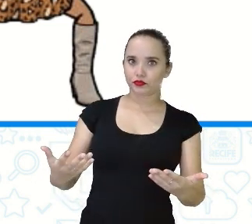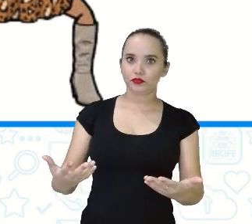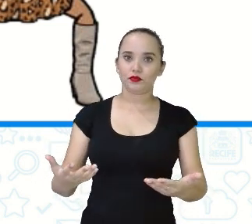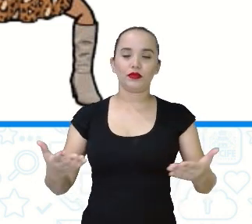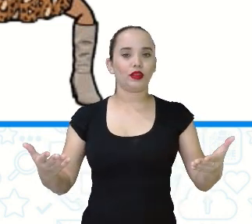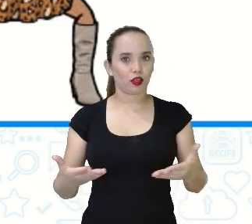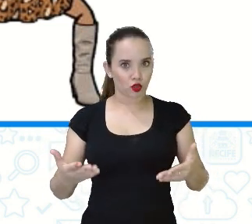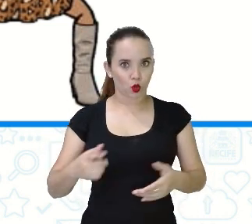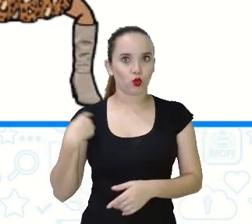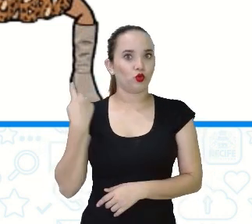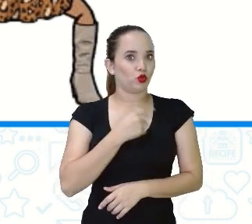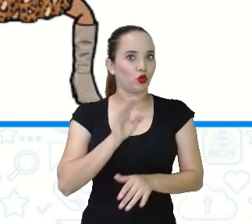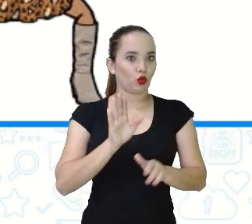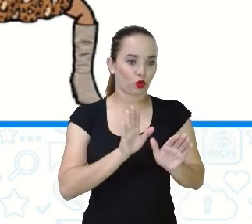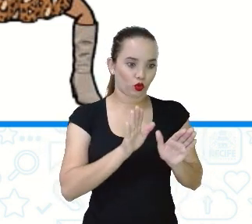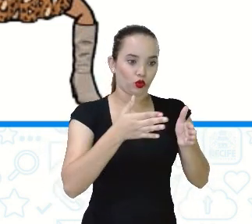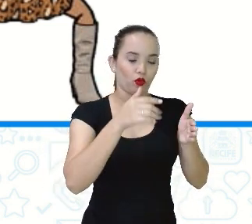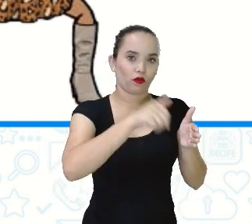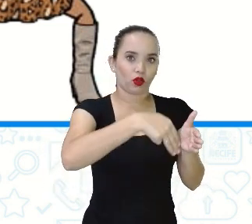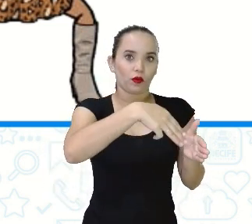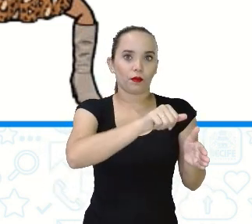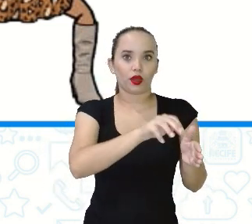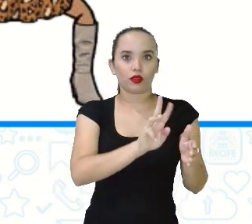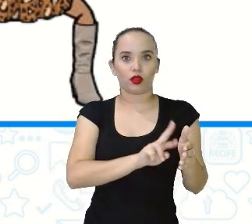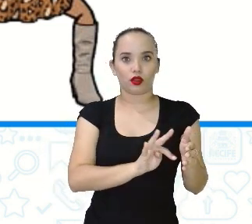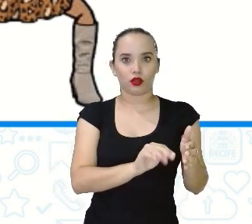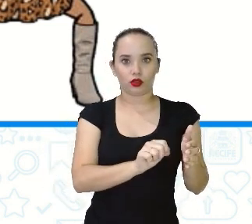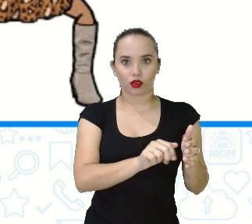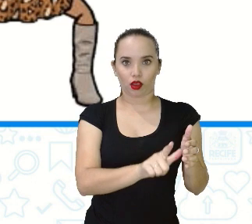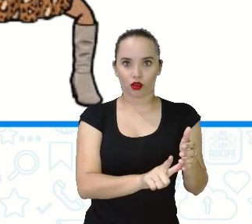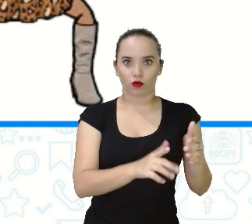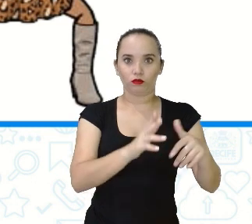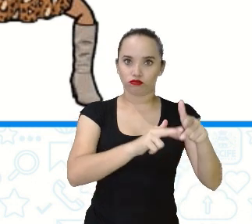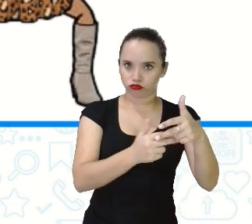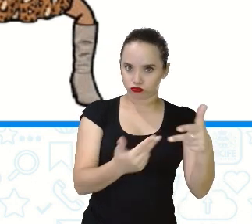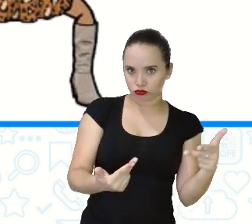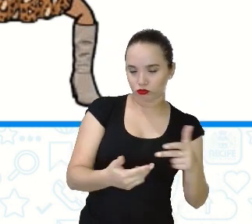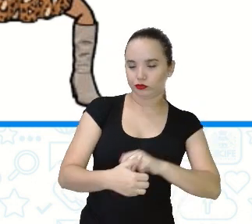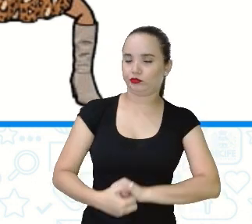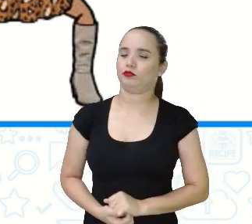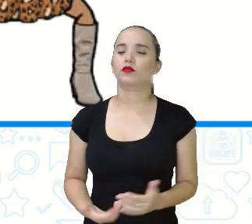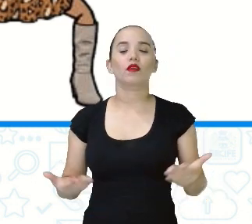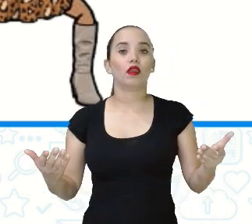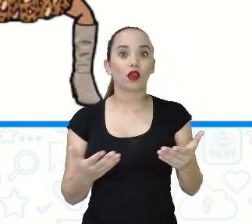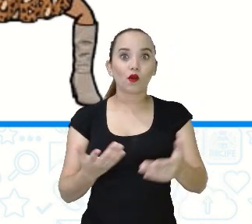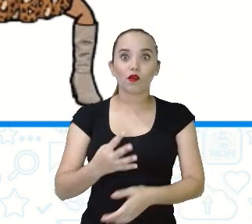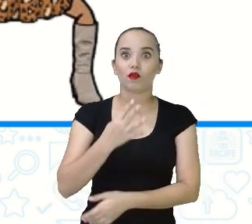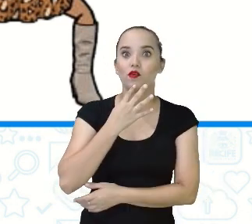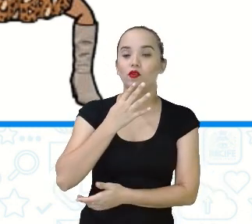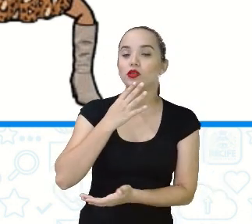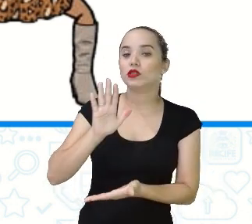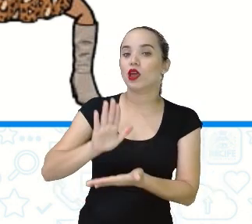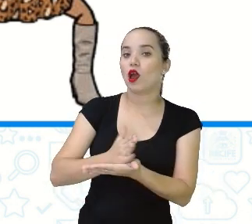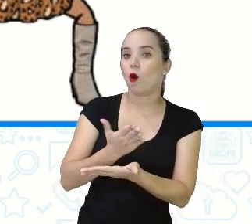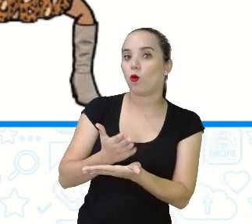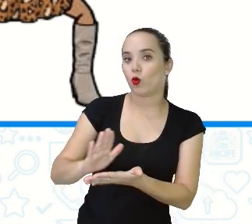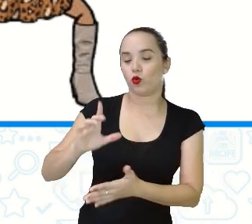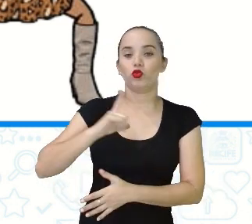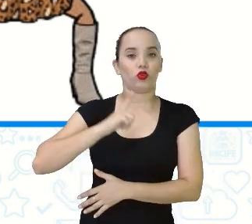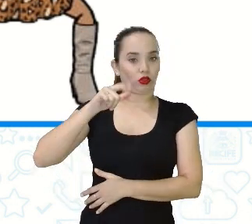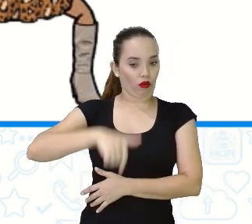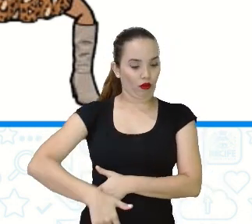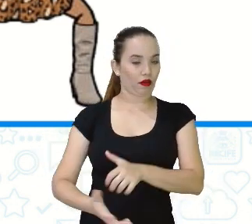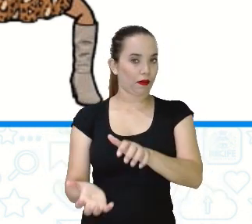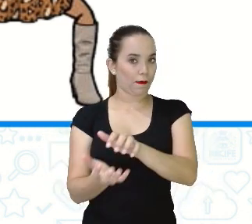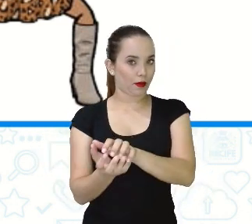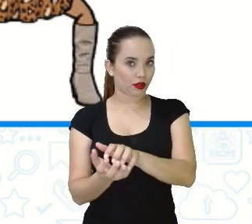o foco é patrimônio material. Vamos conhecer alguns patrimônios materiais de Pernambuco e